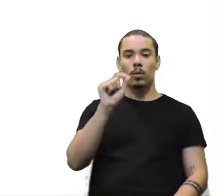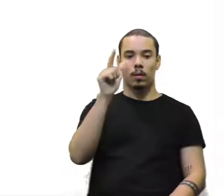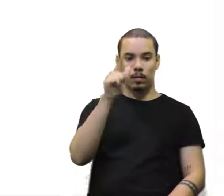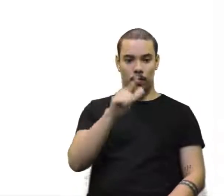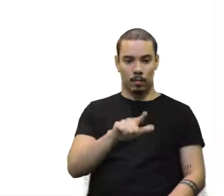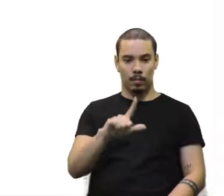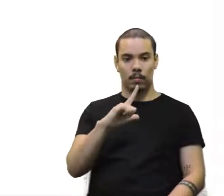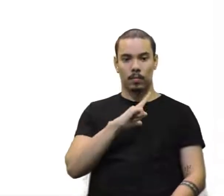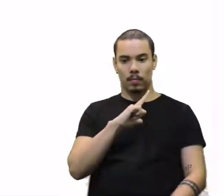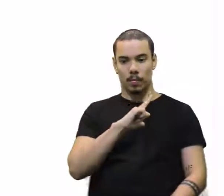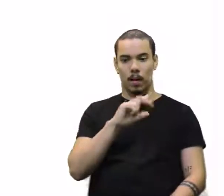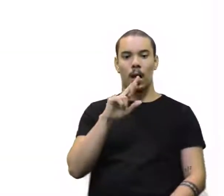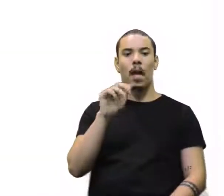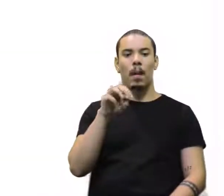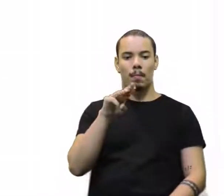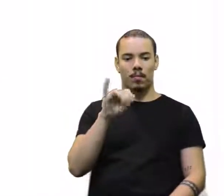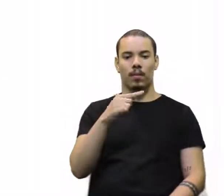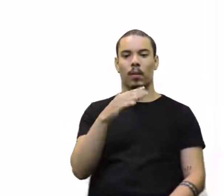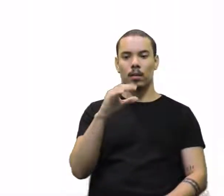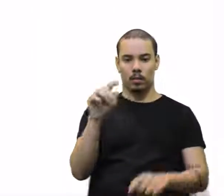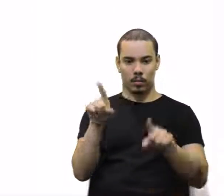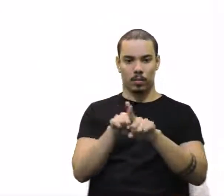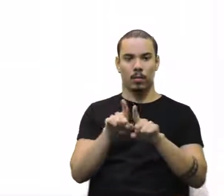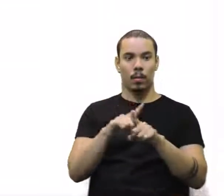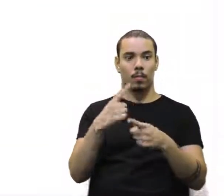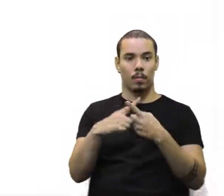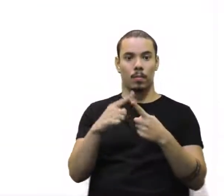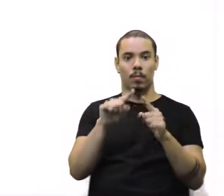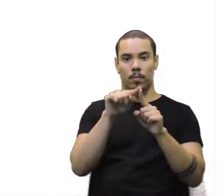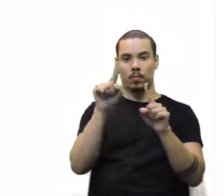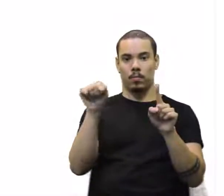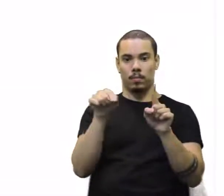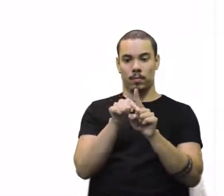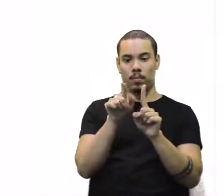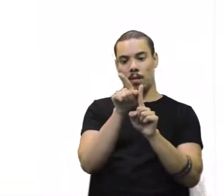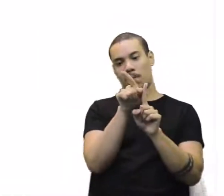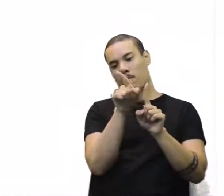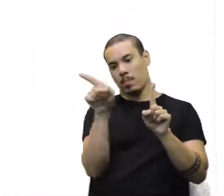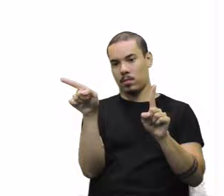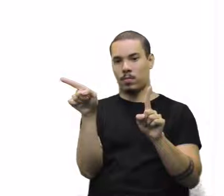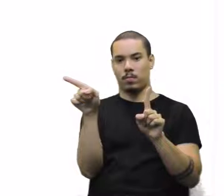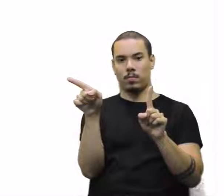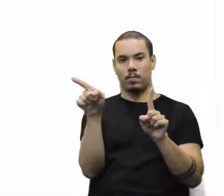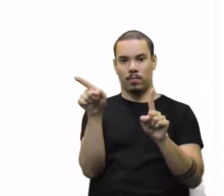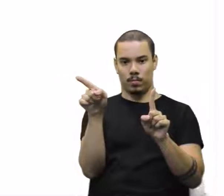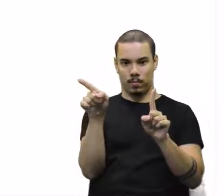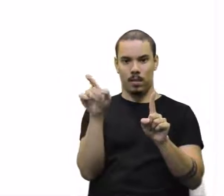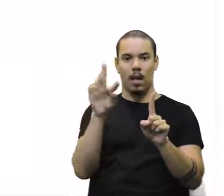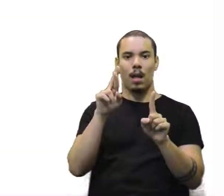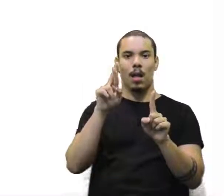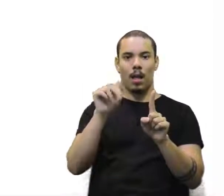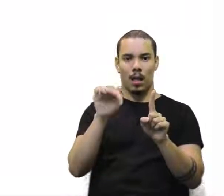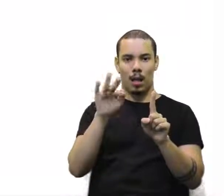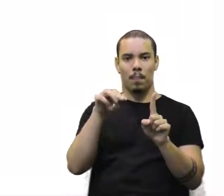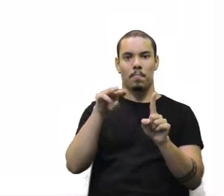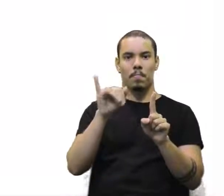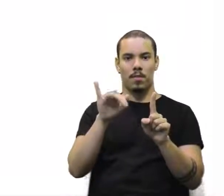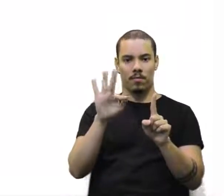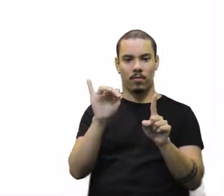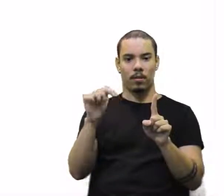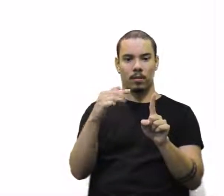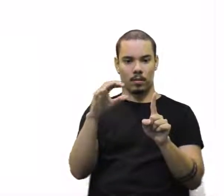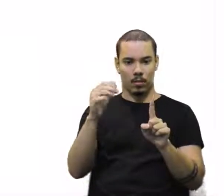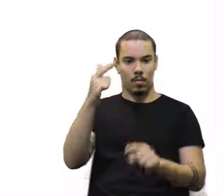a ramificação, porque é uma cadeia cíclica e dela sai essa extremidade aqui que nós chamamos de ramificação, mais 1